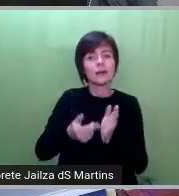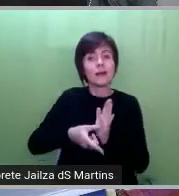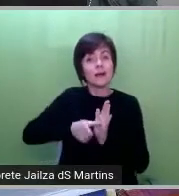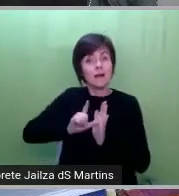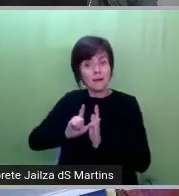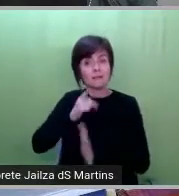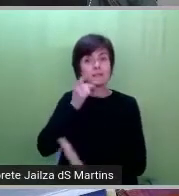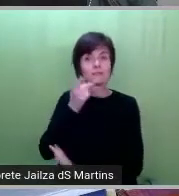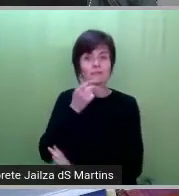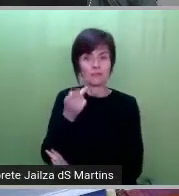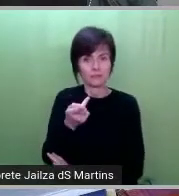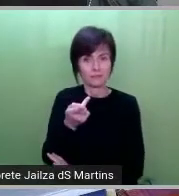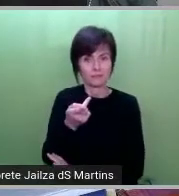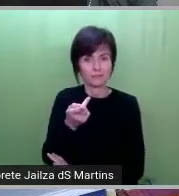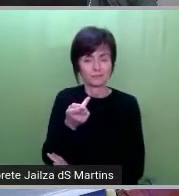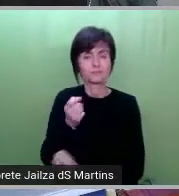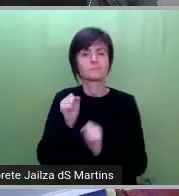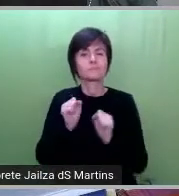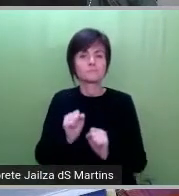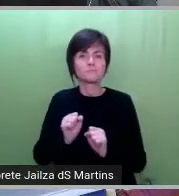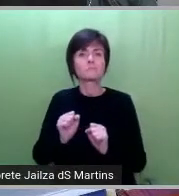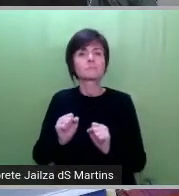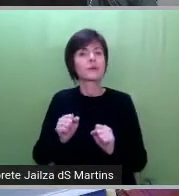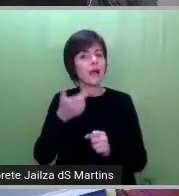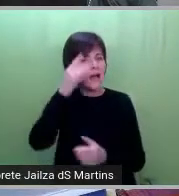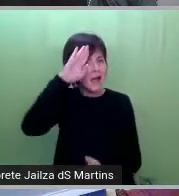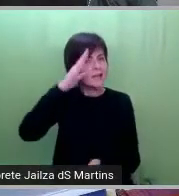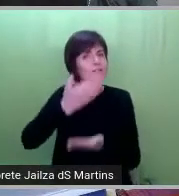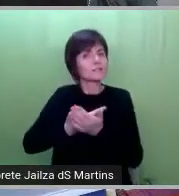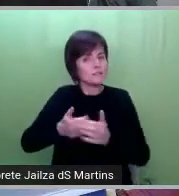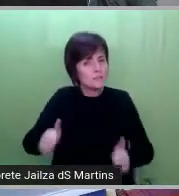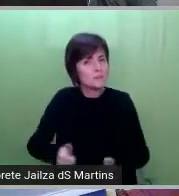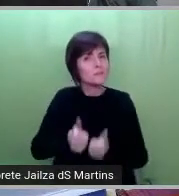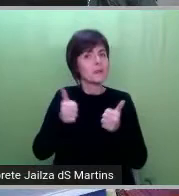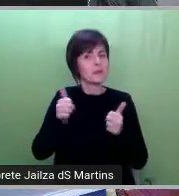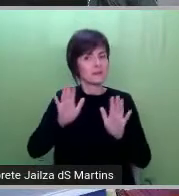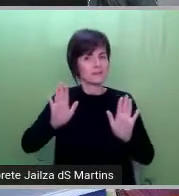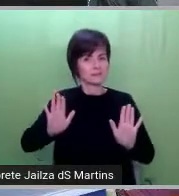Então, talvez até tenha sido melhor.